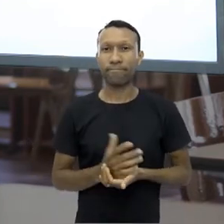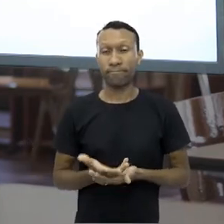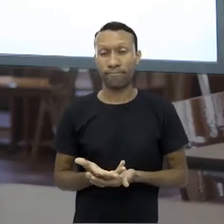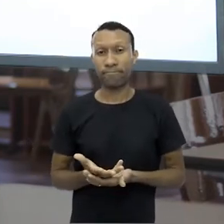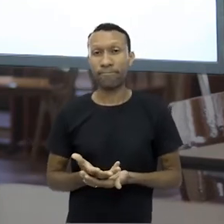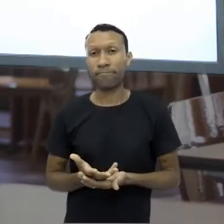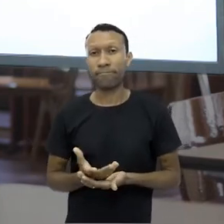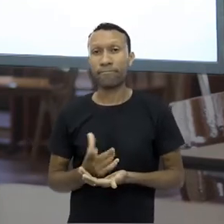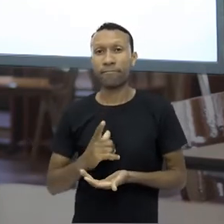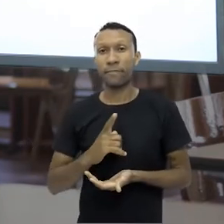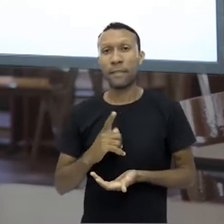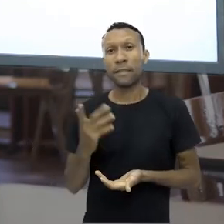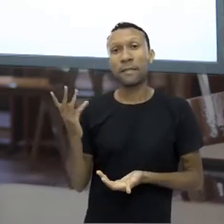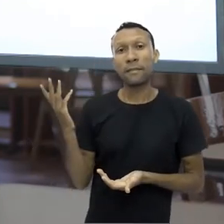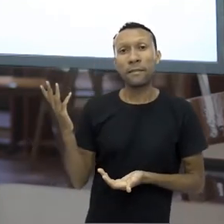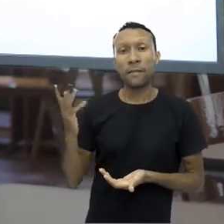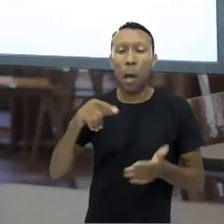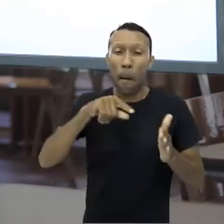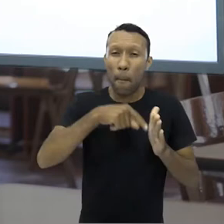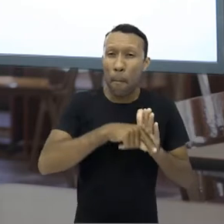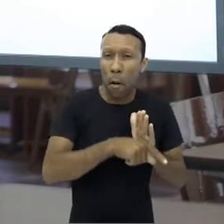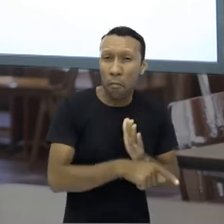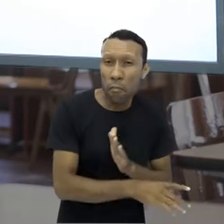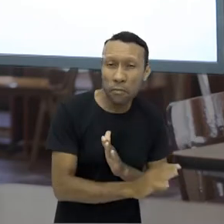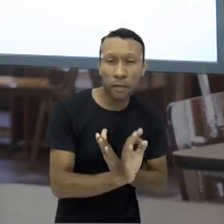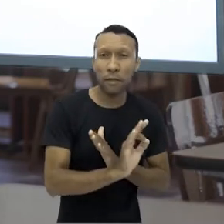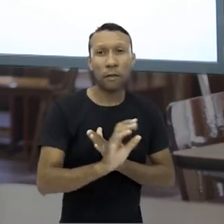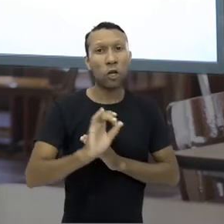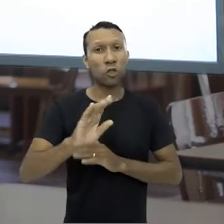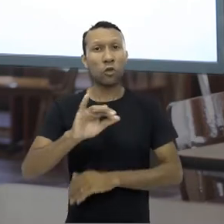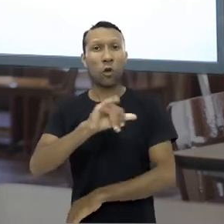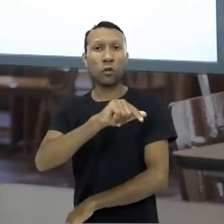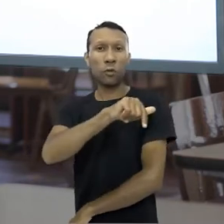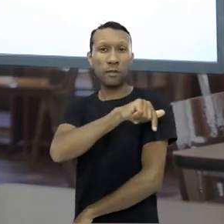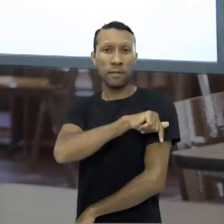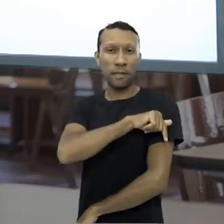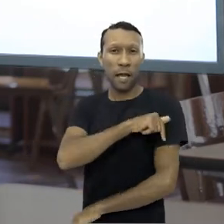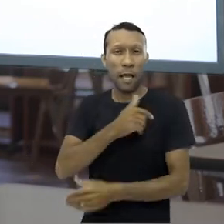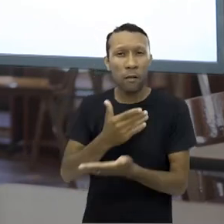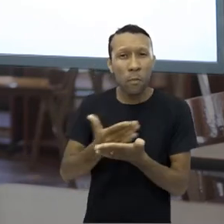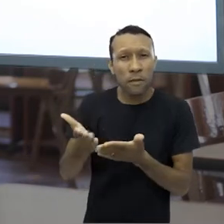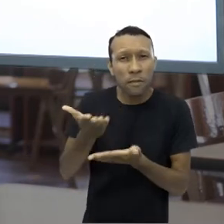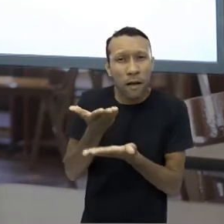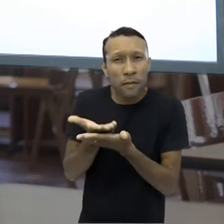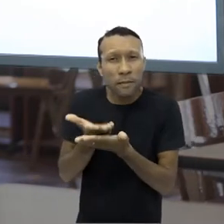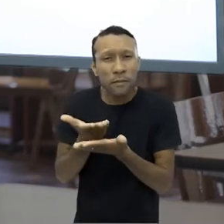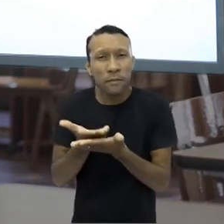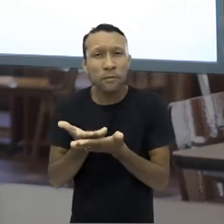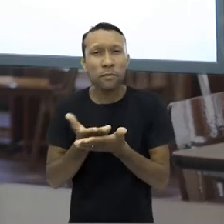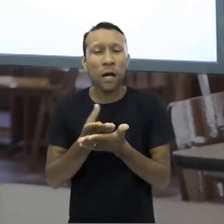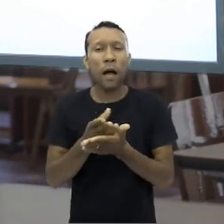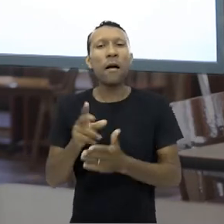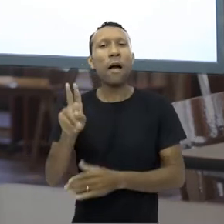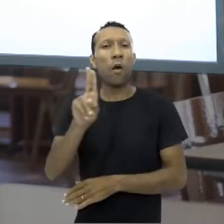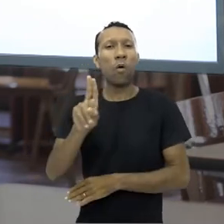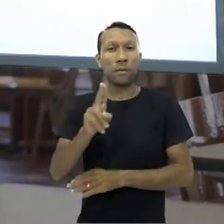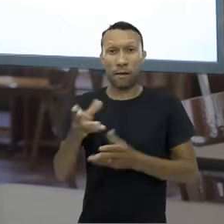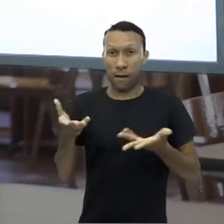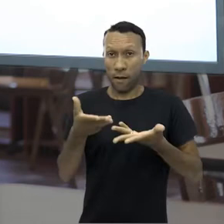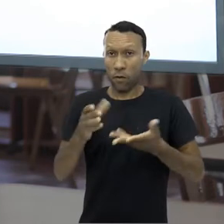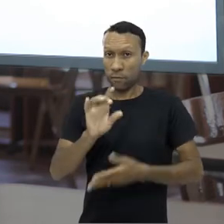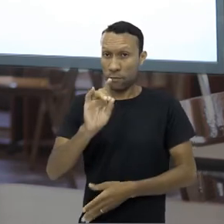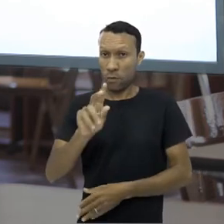eu falei, aqui, como a gente ainda não vai se aprofundar ainda, que é só a partir lá do sétimo ano, a gente vai utilizar como unidade de medida os quadradinhos, tá bom? Por